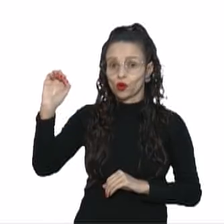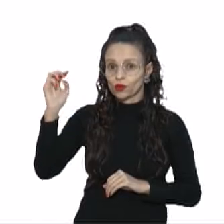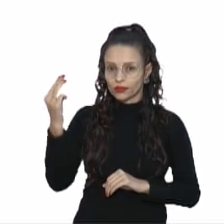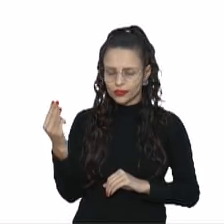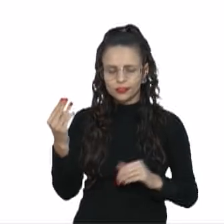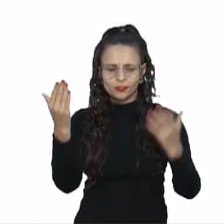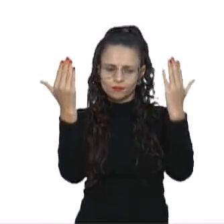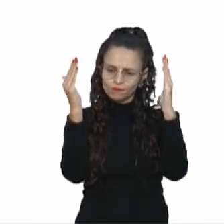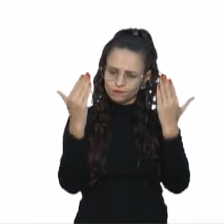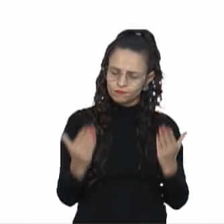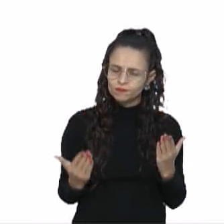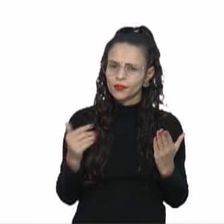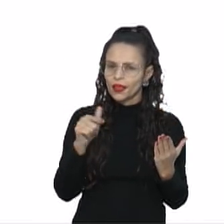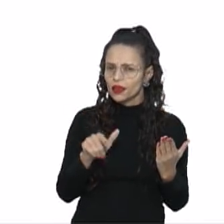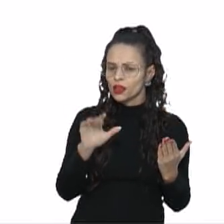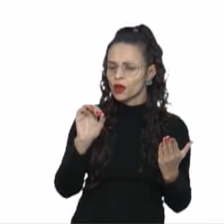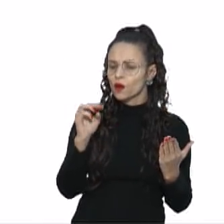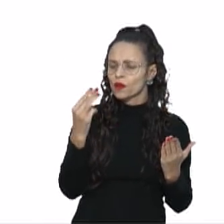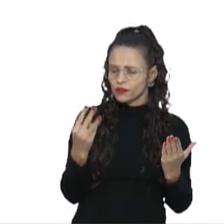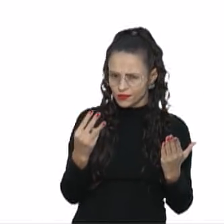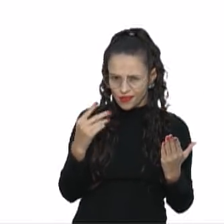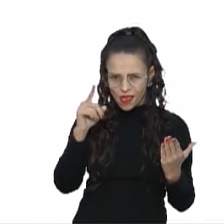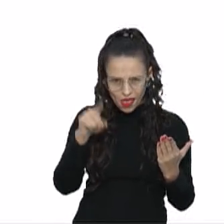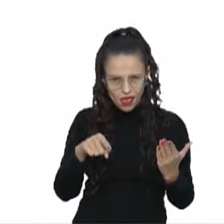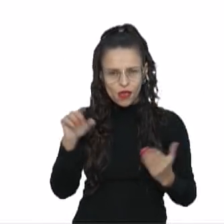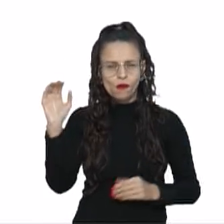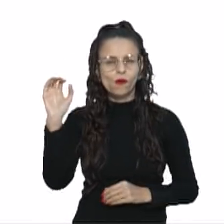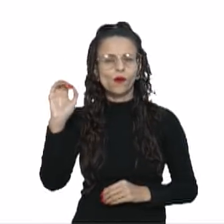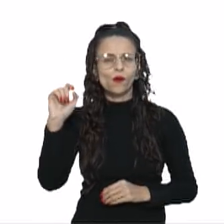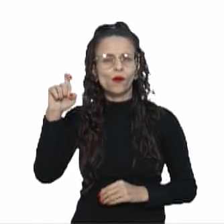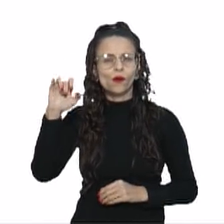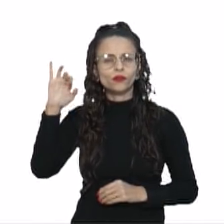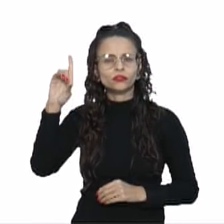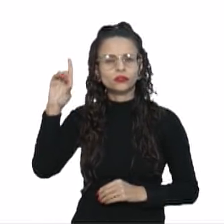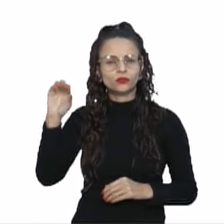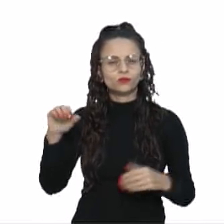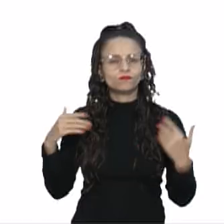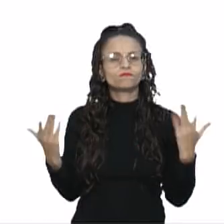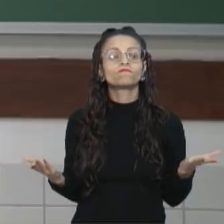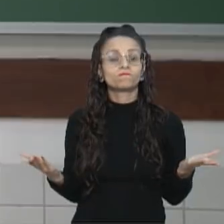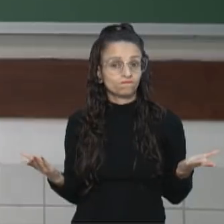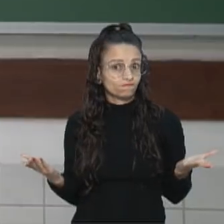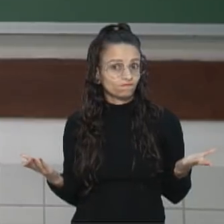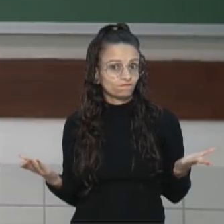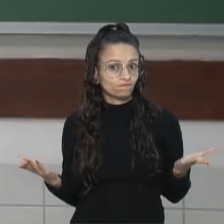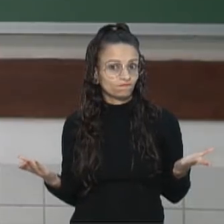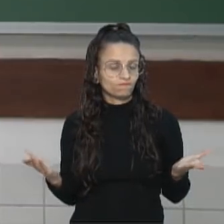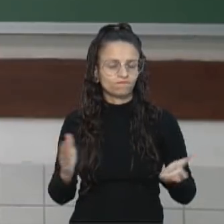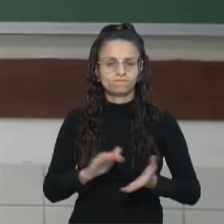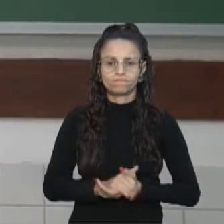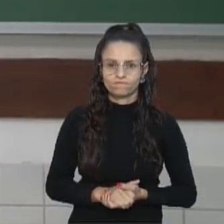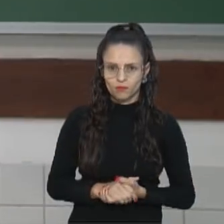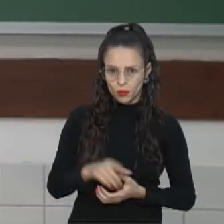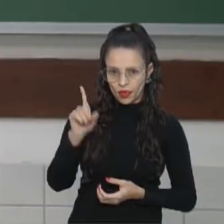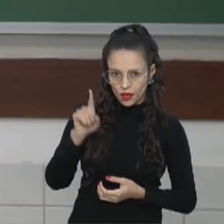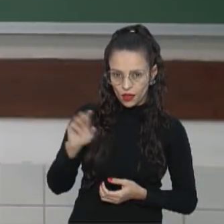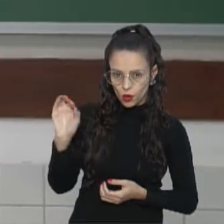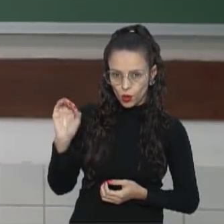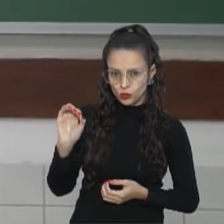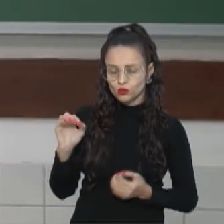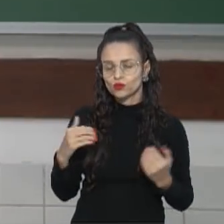analisado, ele pode ser considerado um óxido? E aí? Ele é um